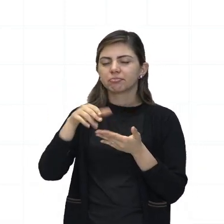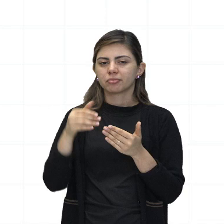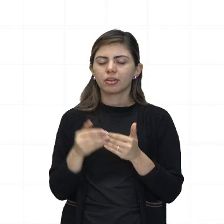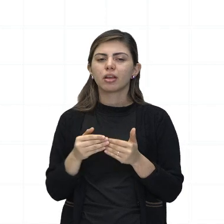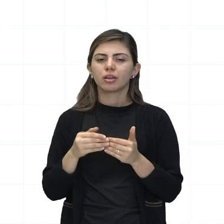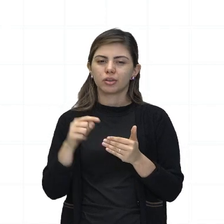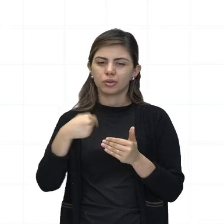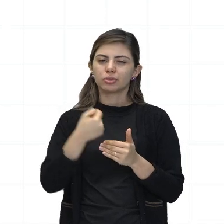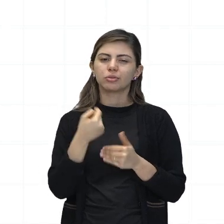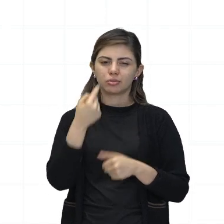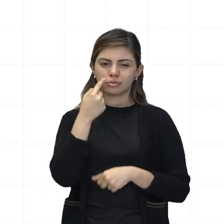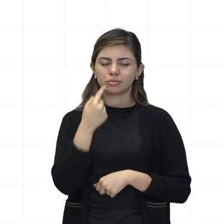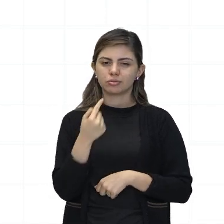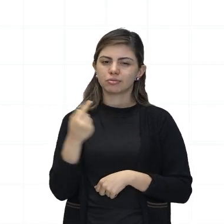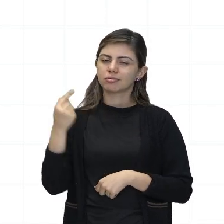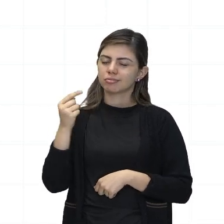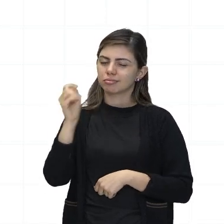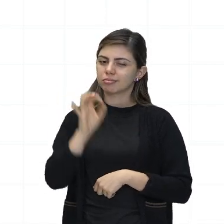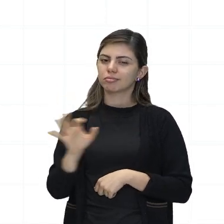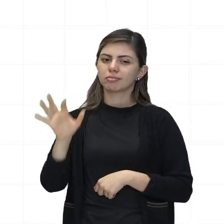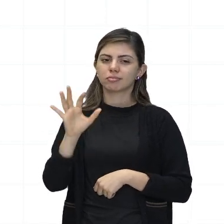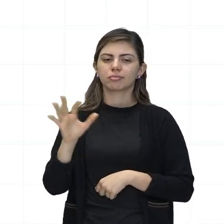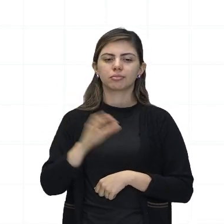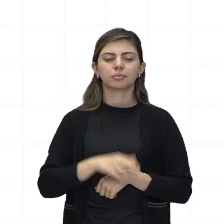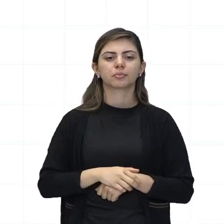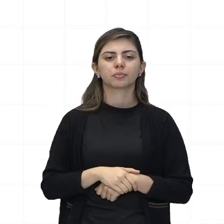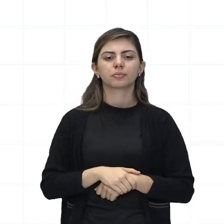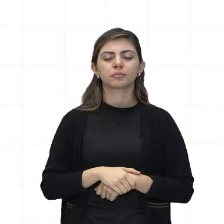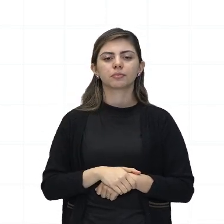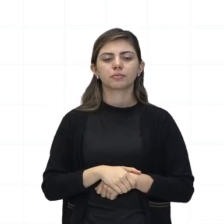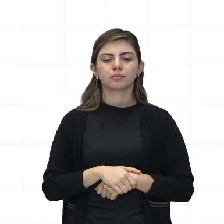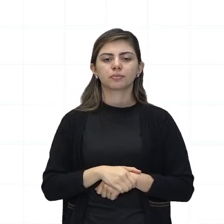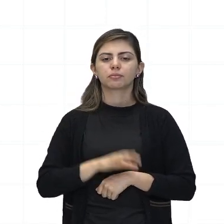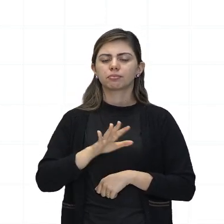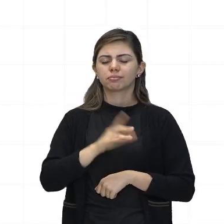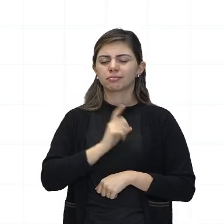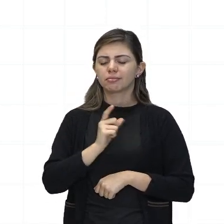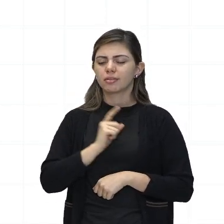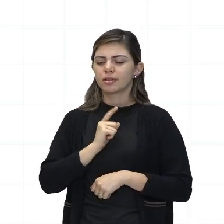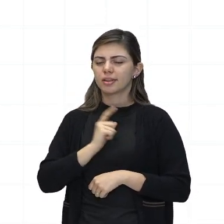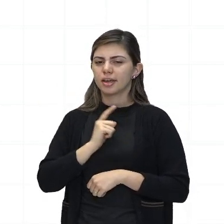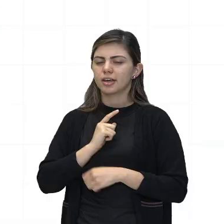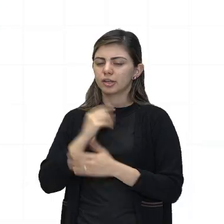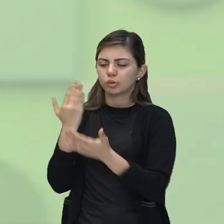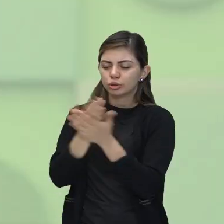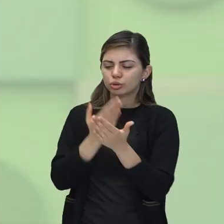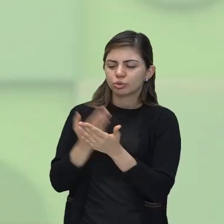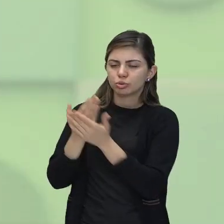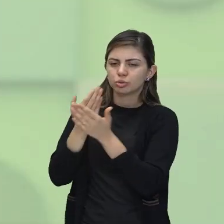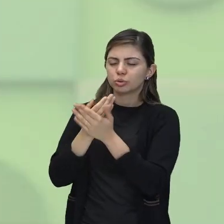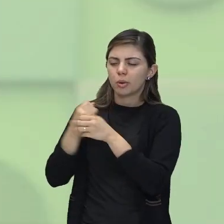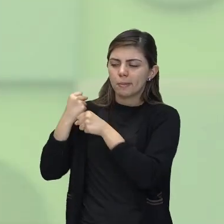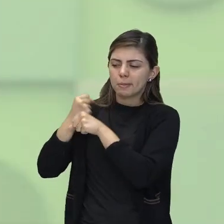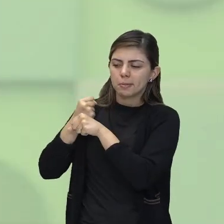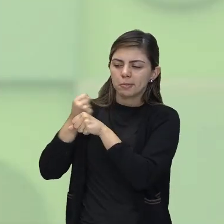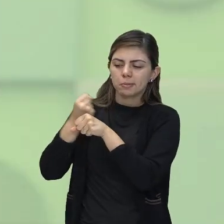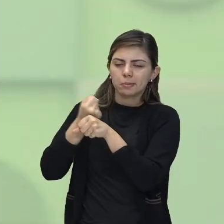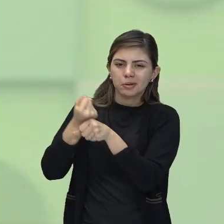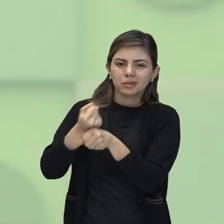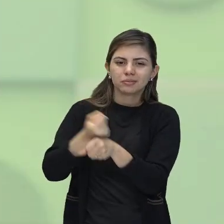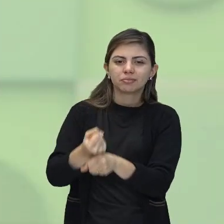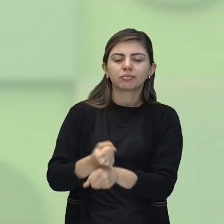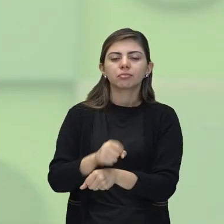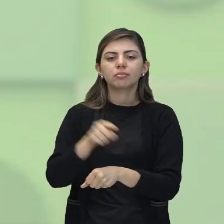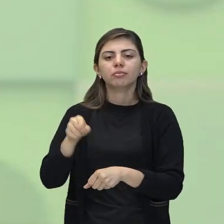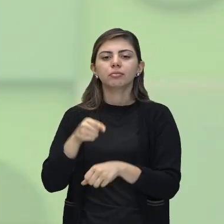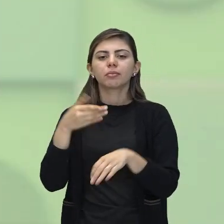estamos vendo aí na imagem. Só que vários estudiosos ao longo do tempo participaram da